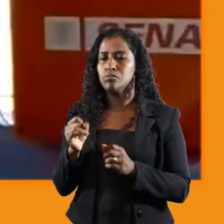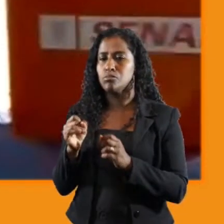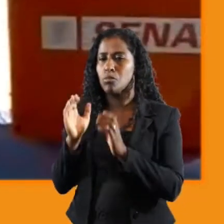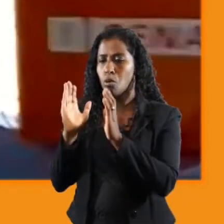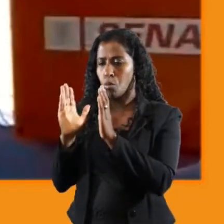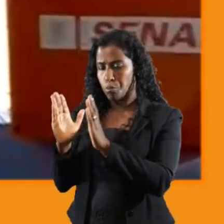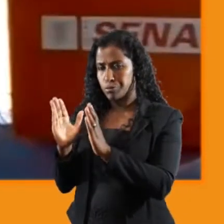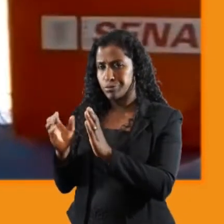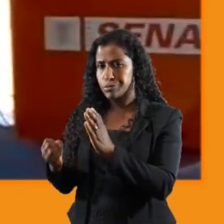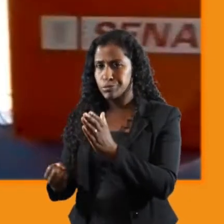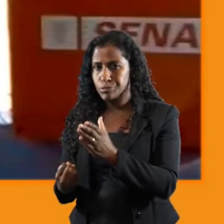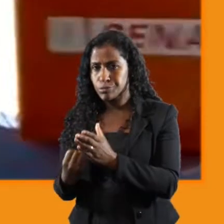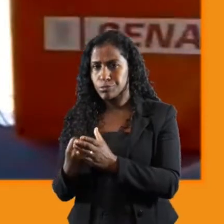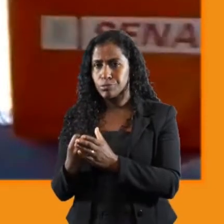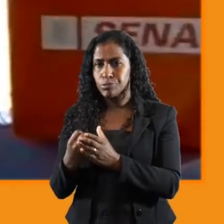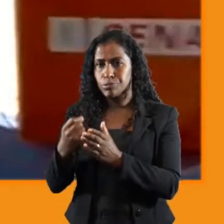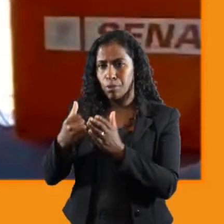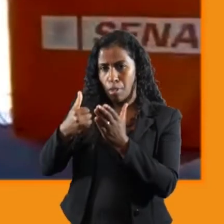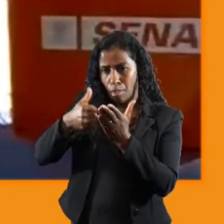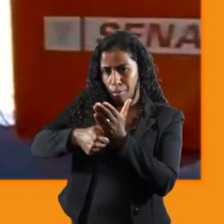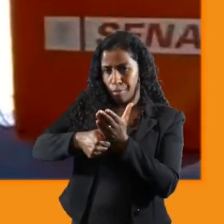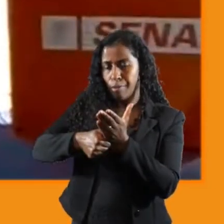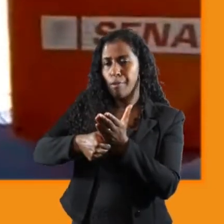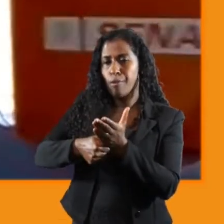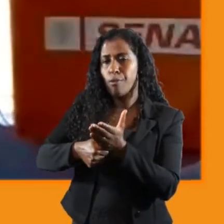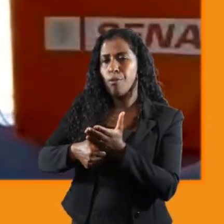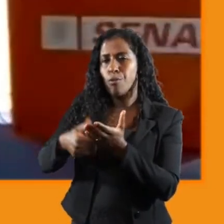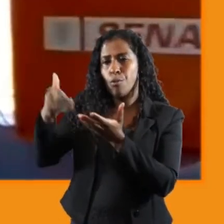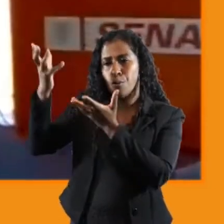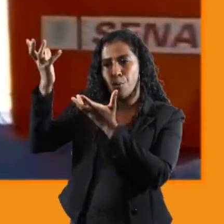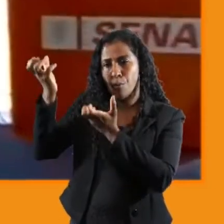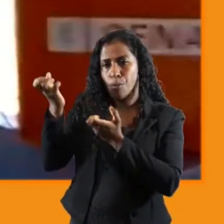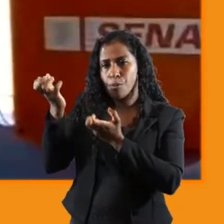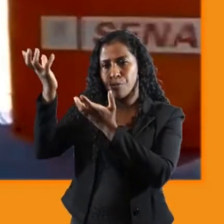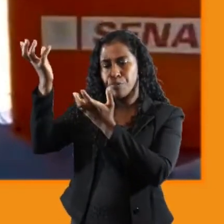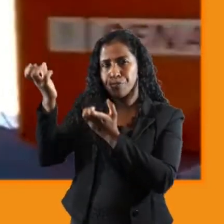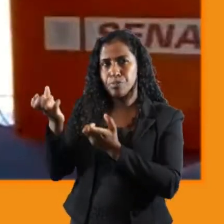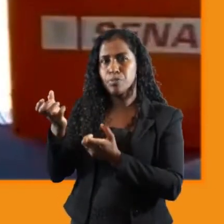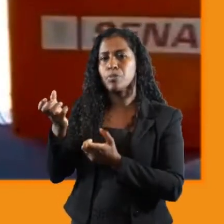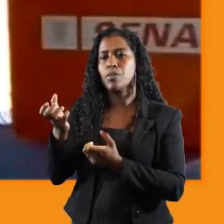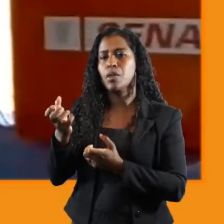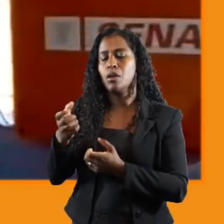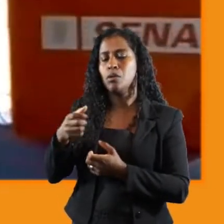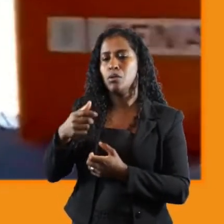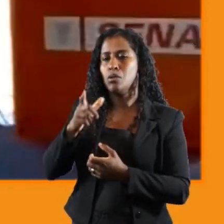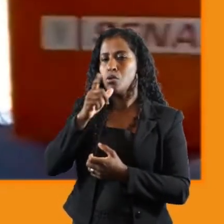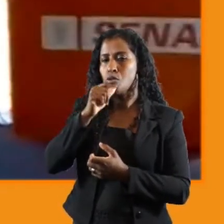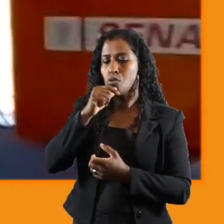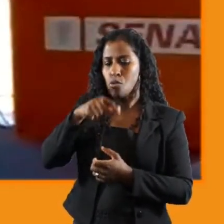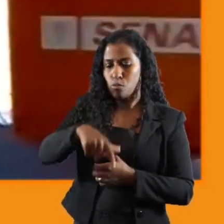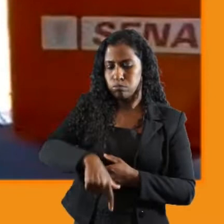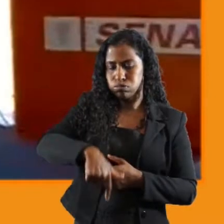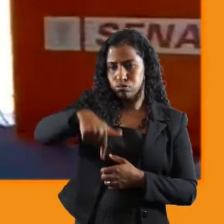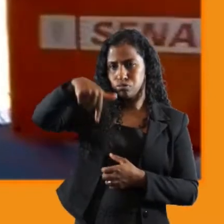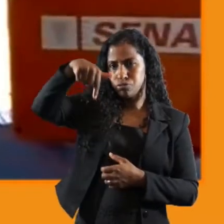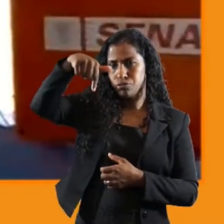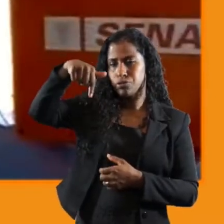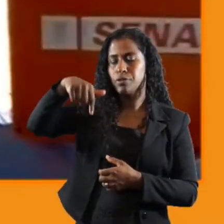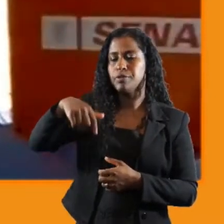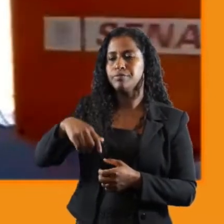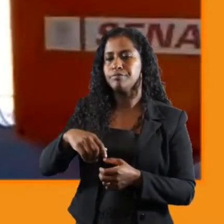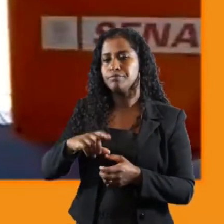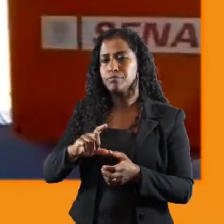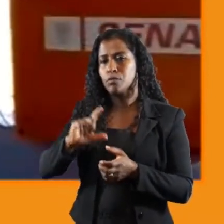bomba de sucção que vai tirar do poço artesiano a água e levar para um reservatório. Isso pode ser usual